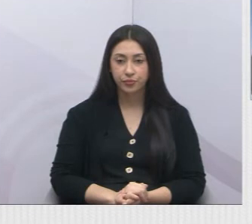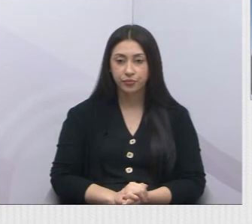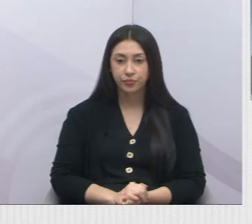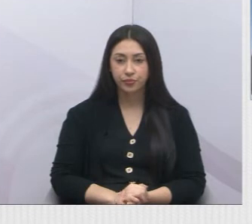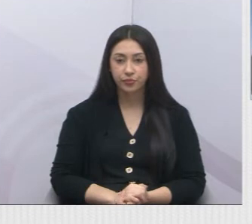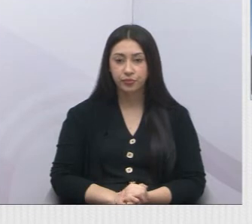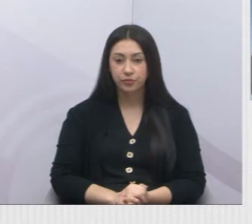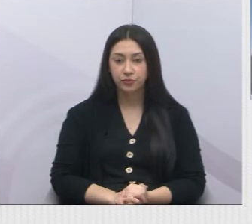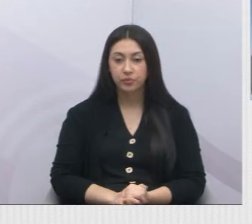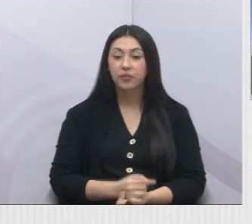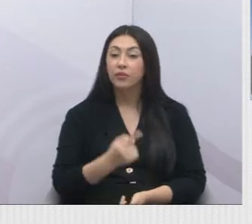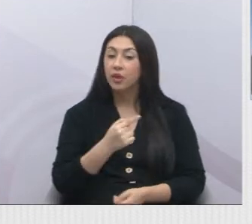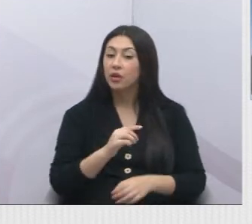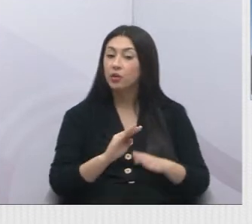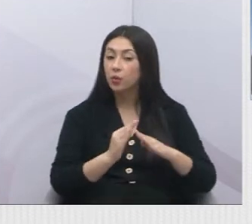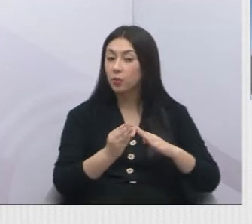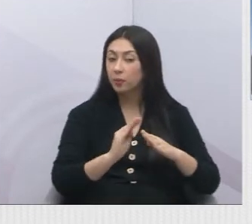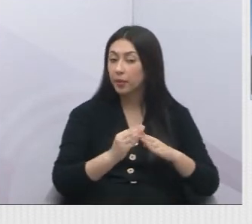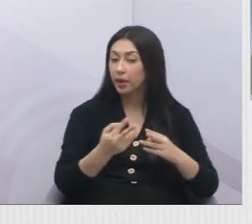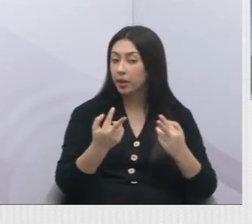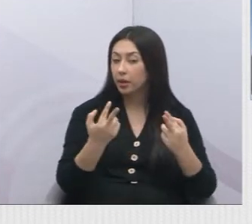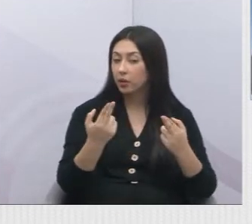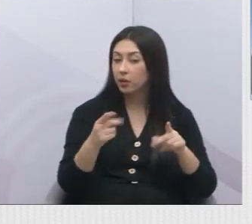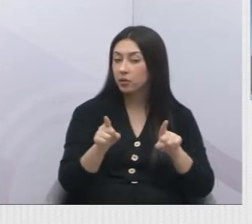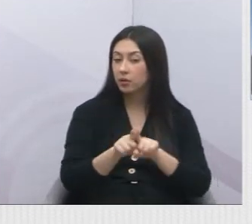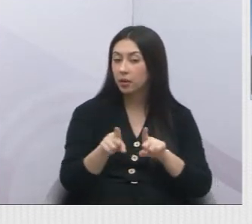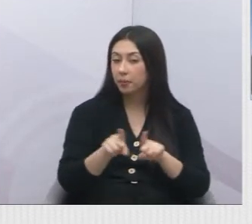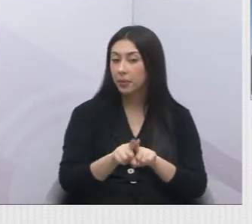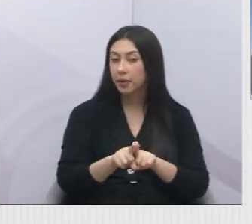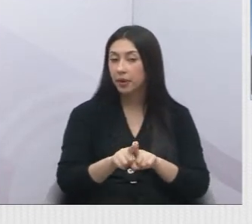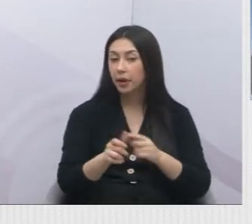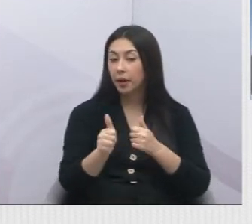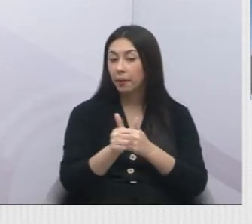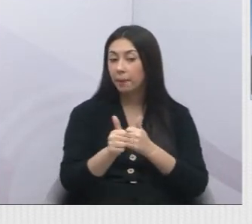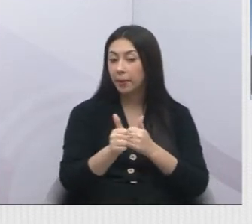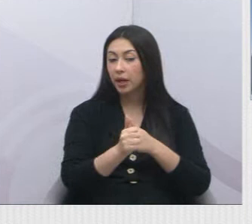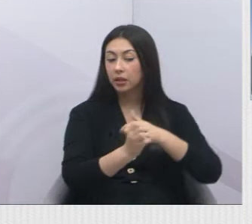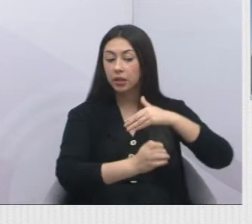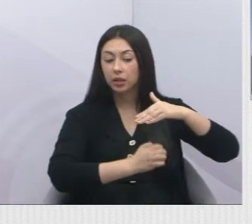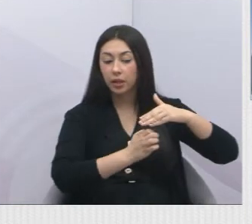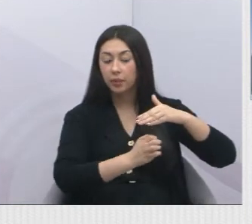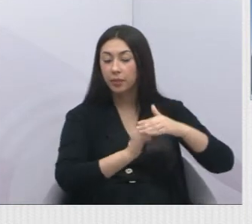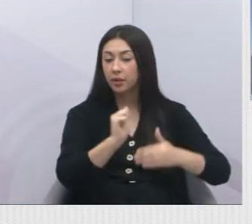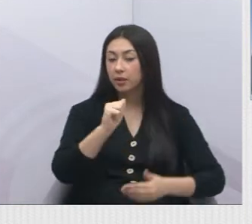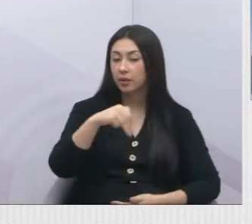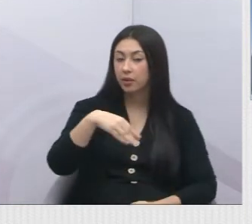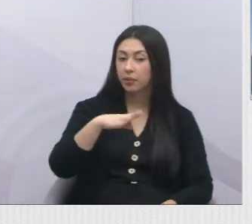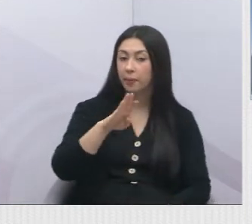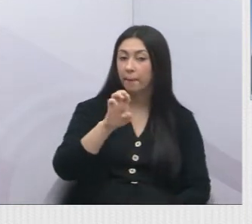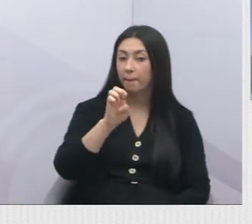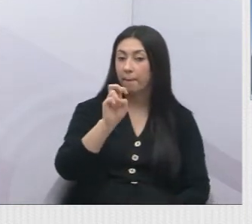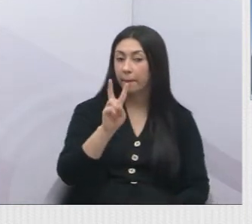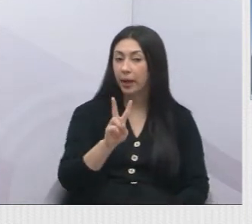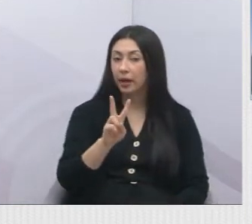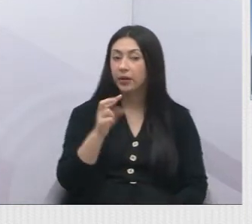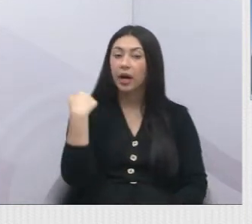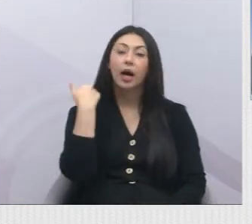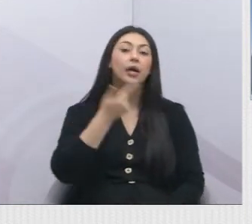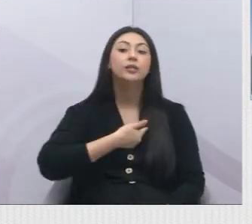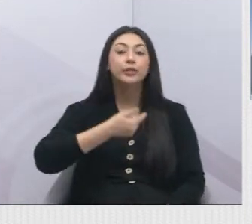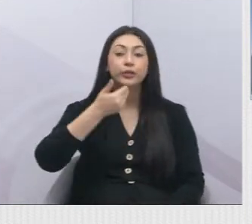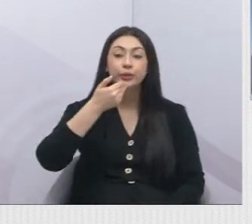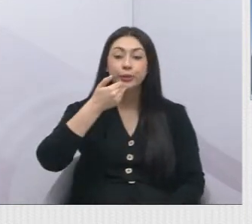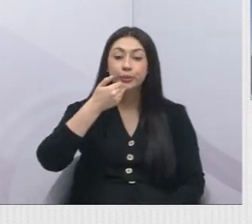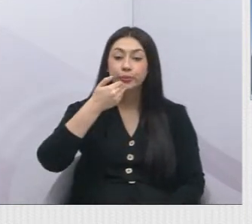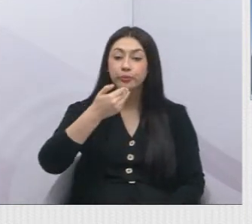E ali mesmo, no Pagador Andrade, né, de frente à empresa Ambev, nós fizemos uma solicitação para que fosse